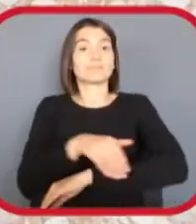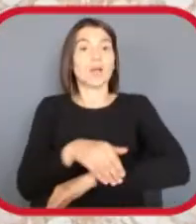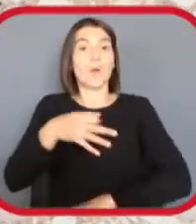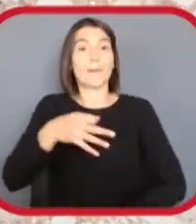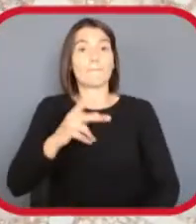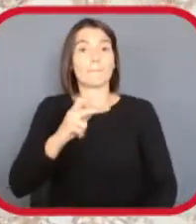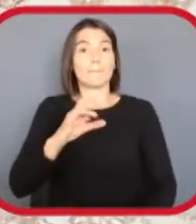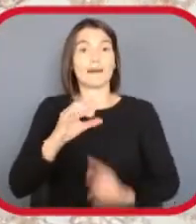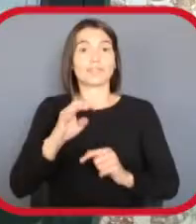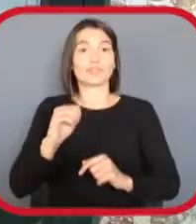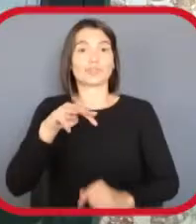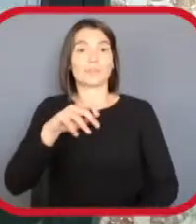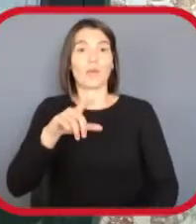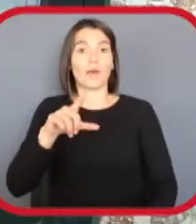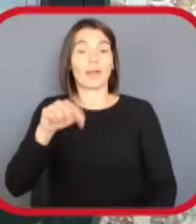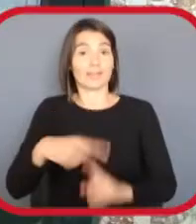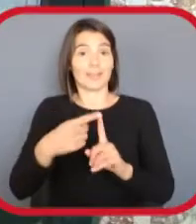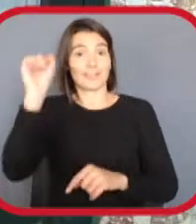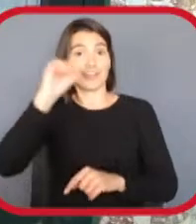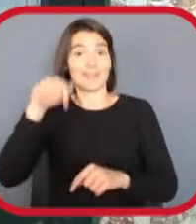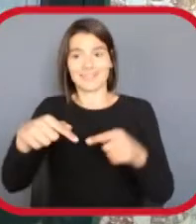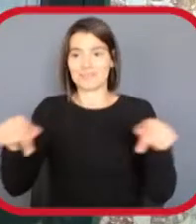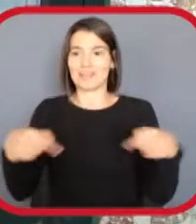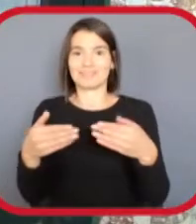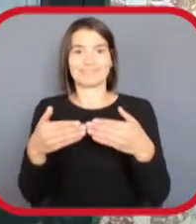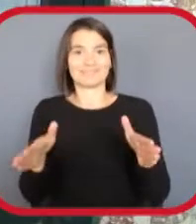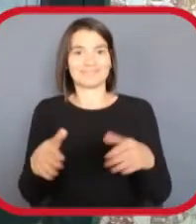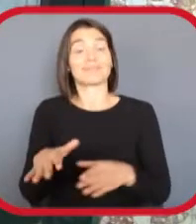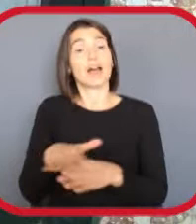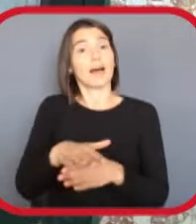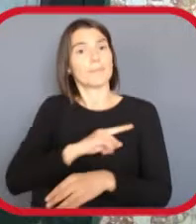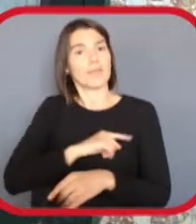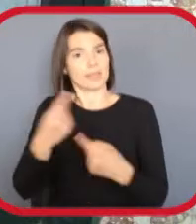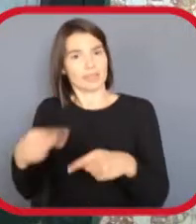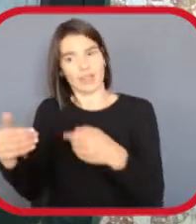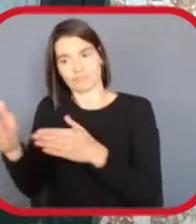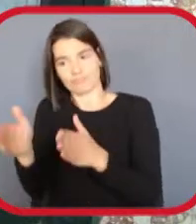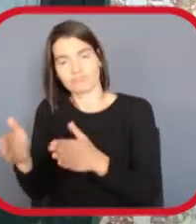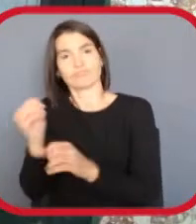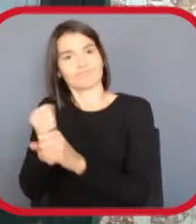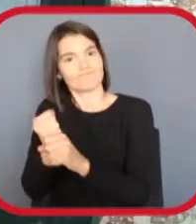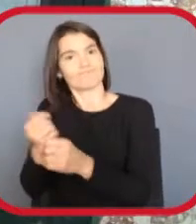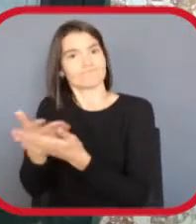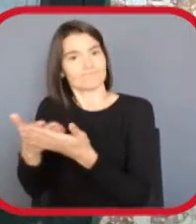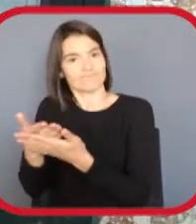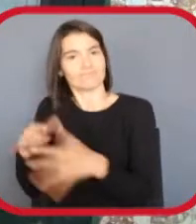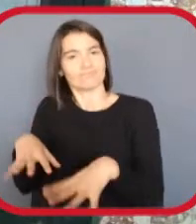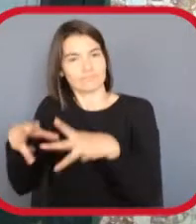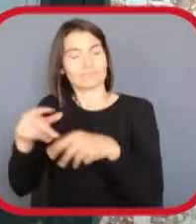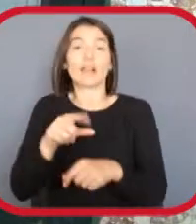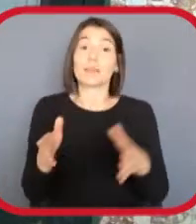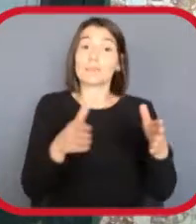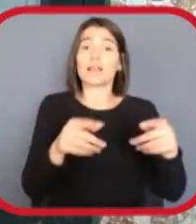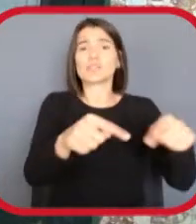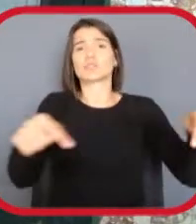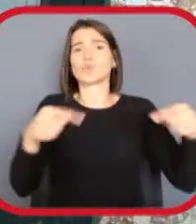Foi na rua Passos Manuel que, em janeiro deste ano, nasceu este espaço. Para além de uma área privada com espaços de trabalho e ateliê, tem